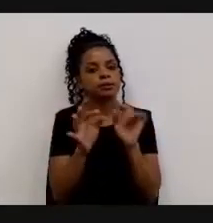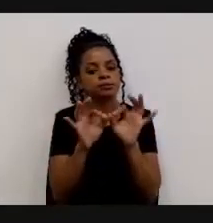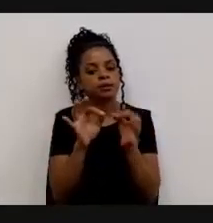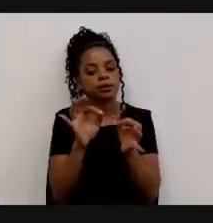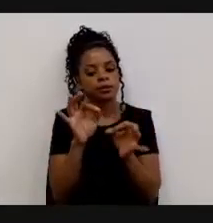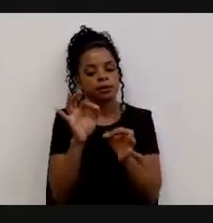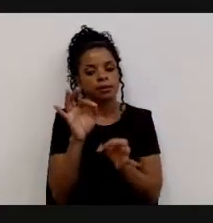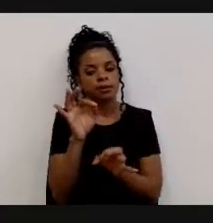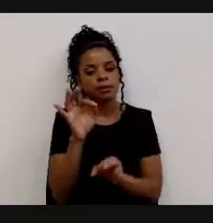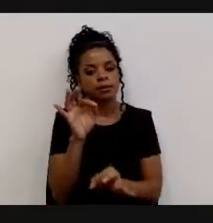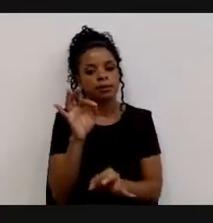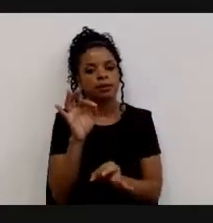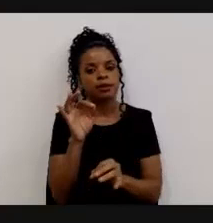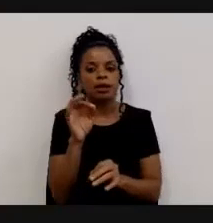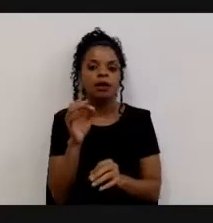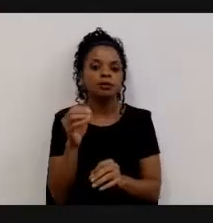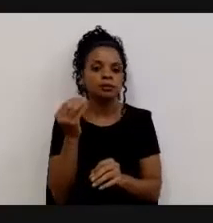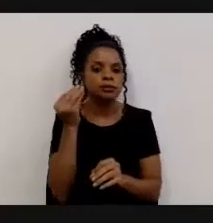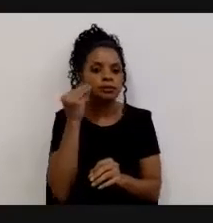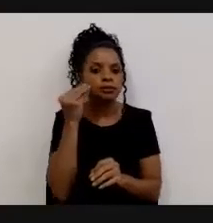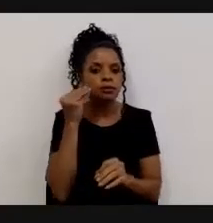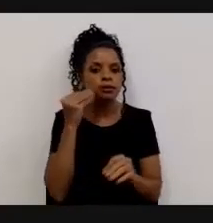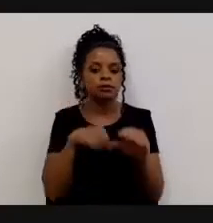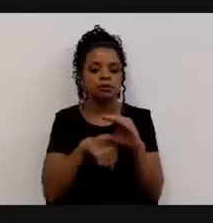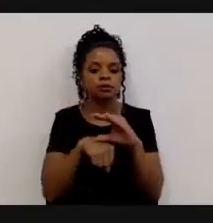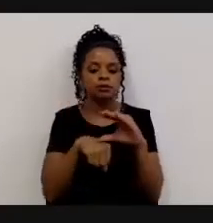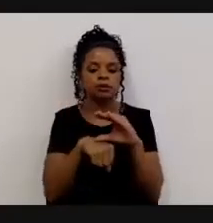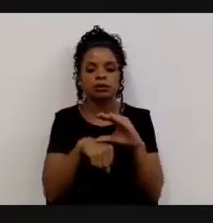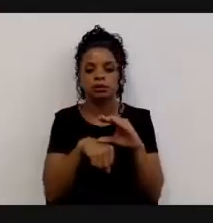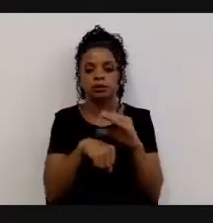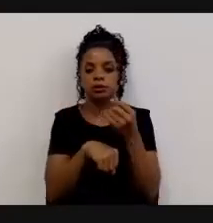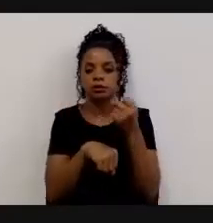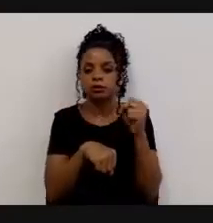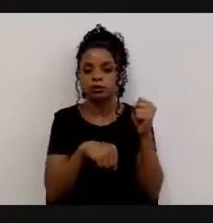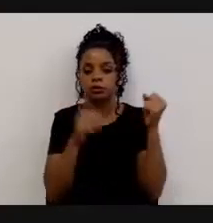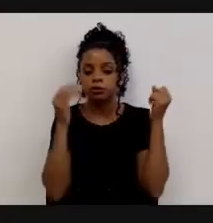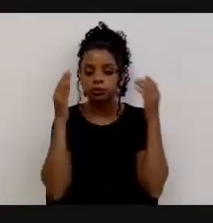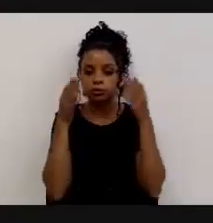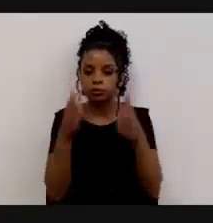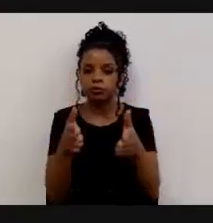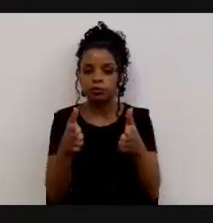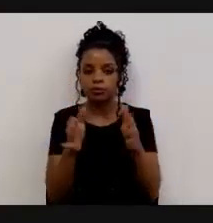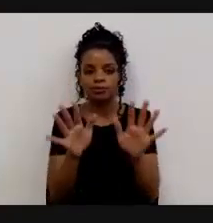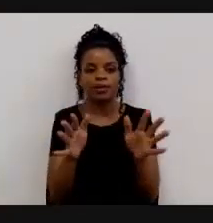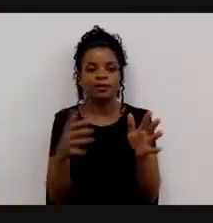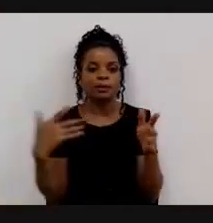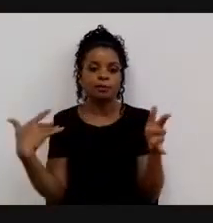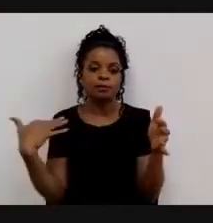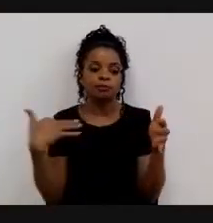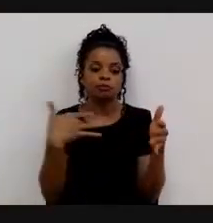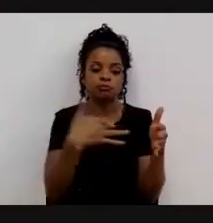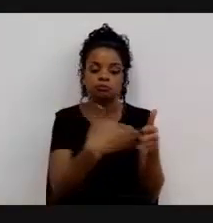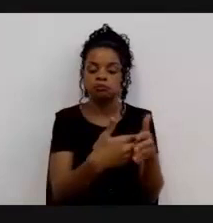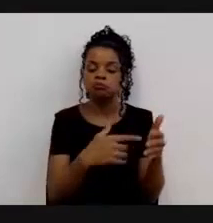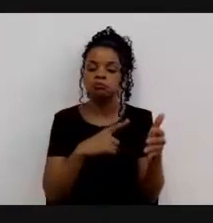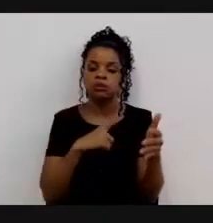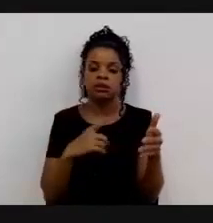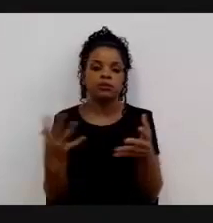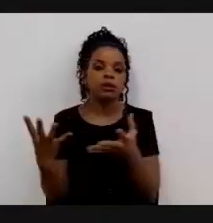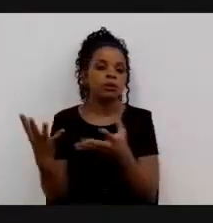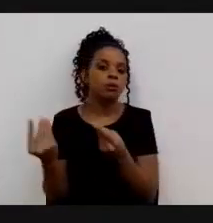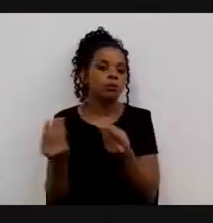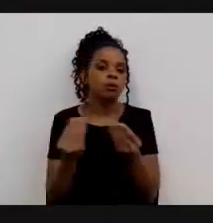desde a Constituição de 88 até aqui, mas de lá para cá teve muita mudança, principalmente no nome